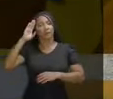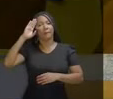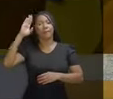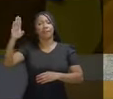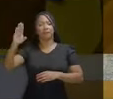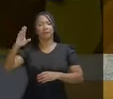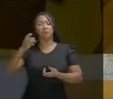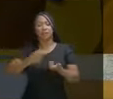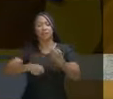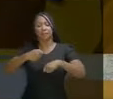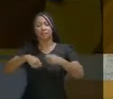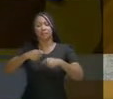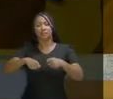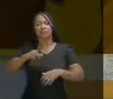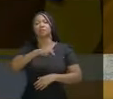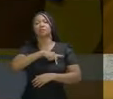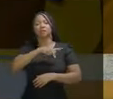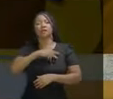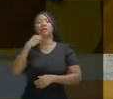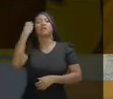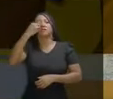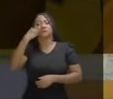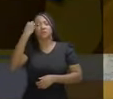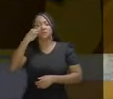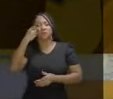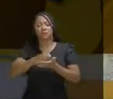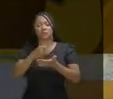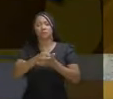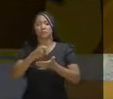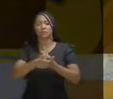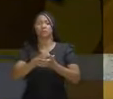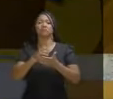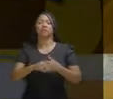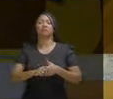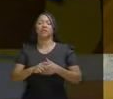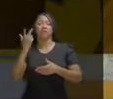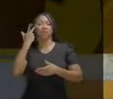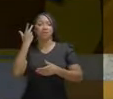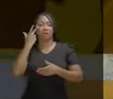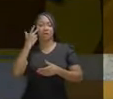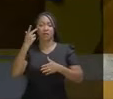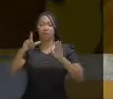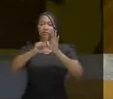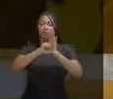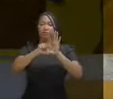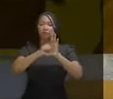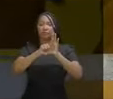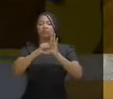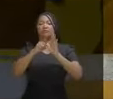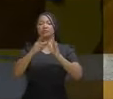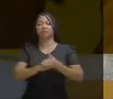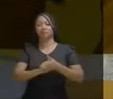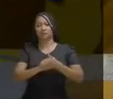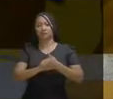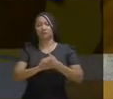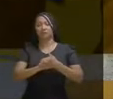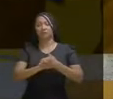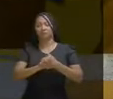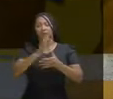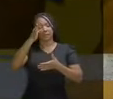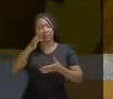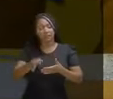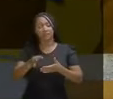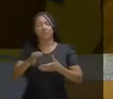norteia a administração pública e de observância das exigências da norma de regência no exame da regularidade de